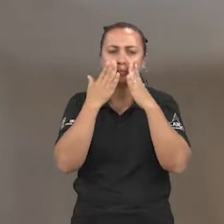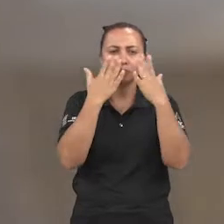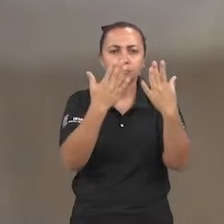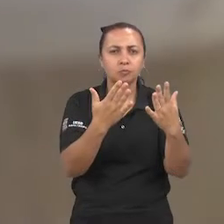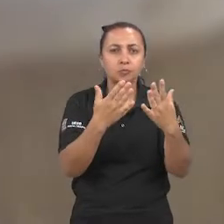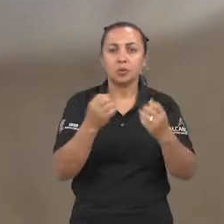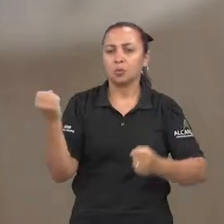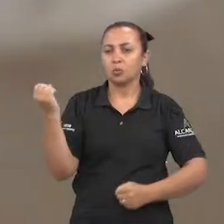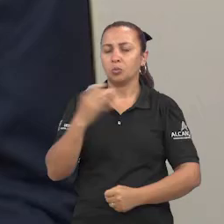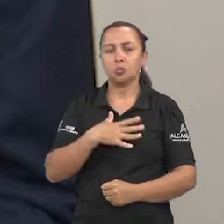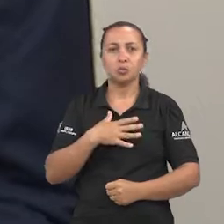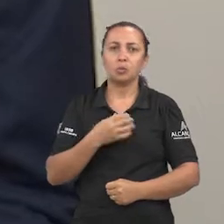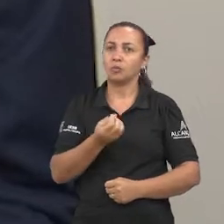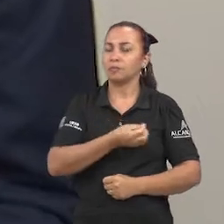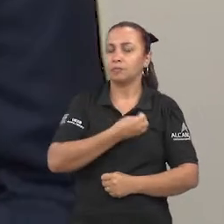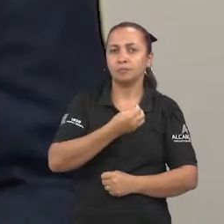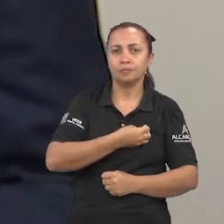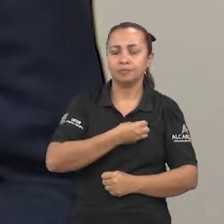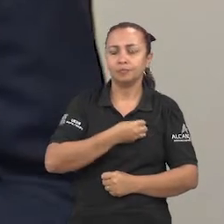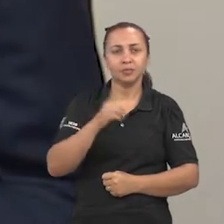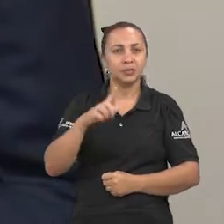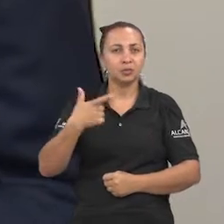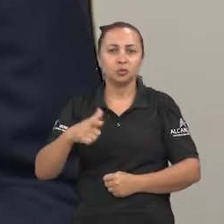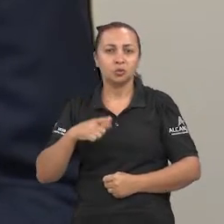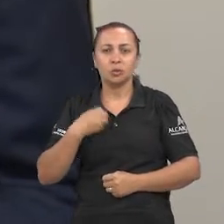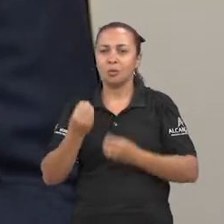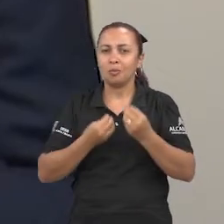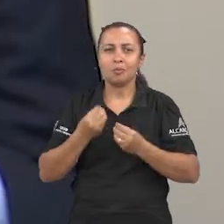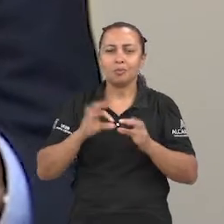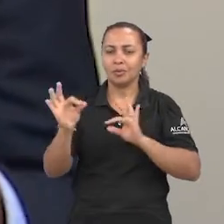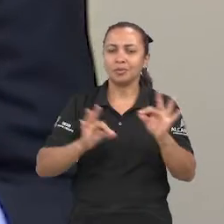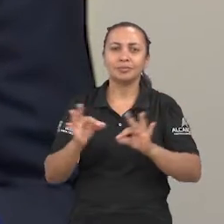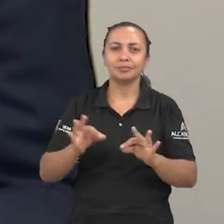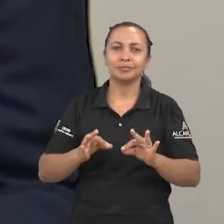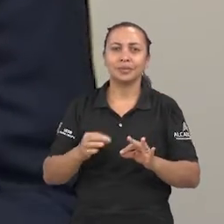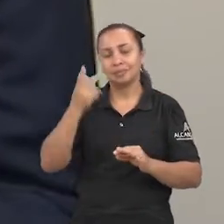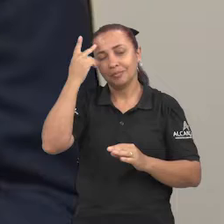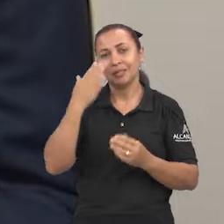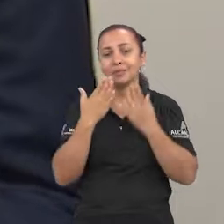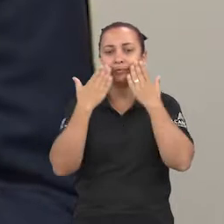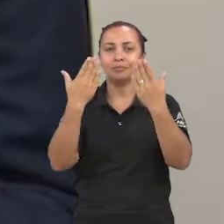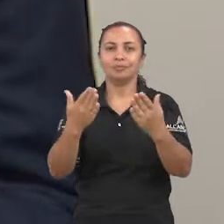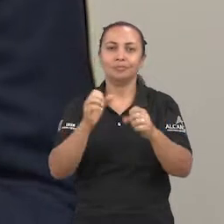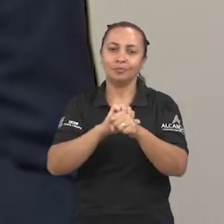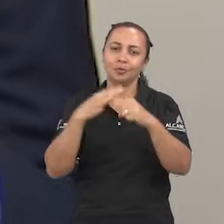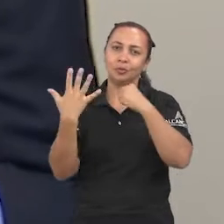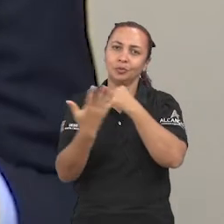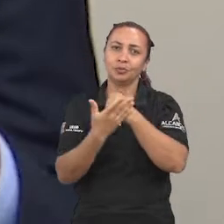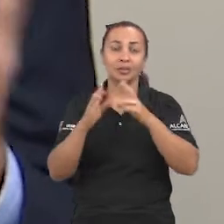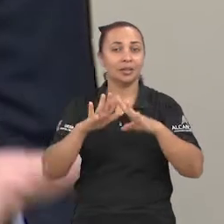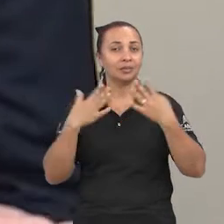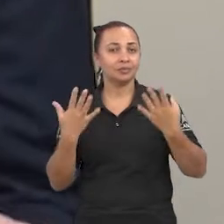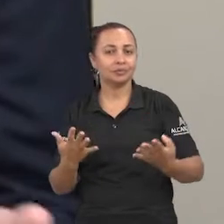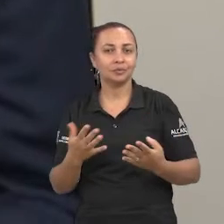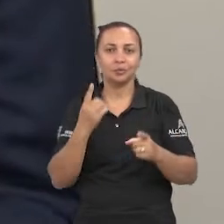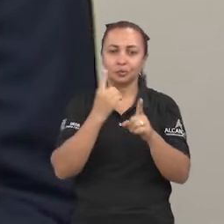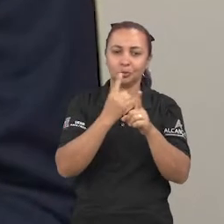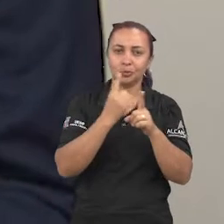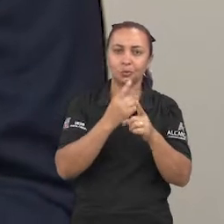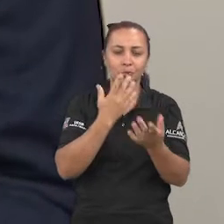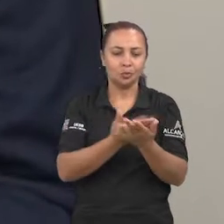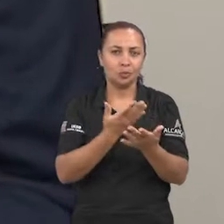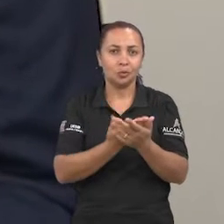para o enfrentamento da Covid-19. Visto isso, se identificou dentro dos estudos epidemiológicos que as populações mais